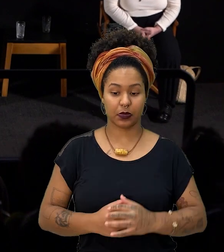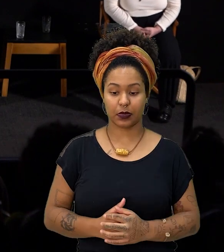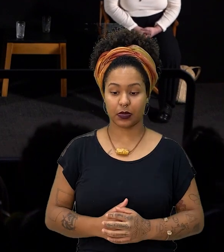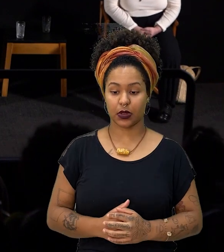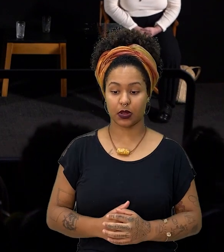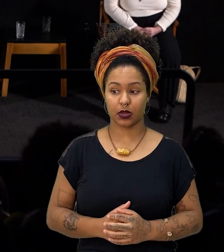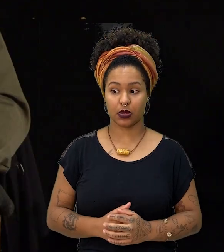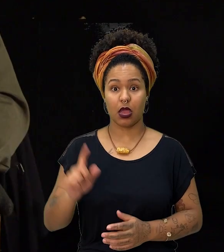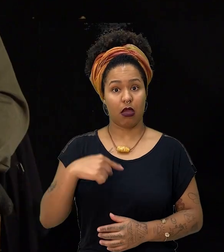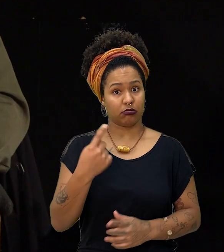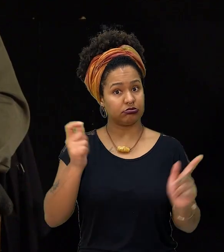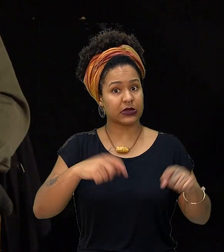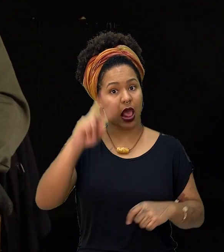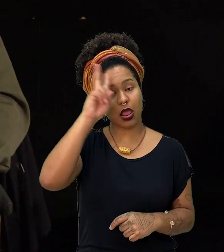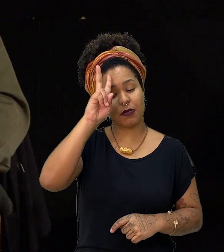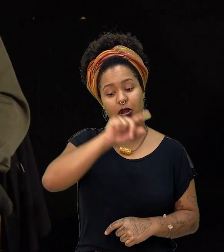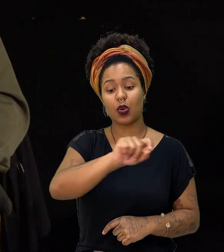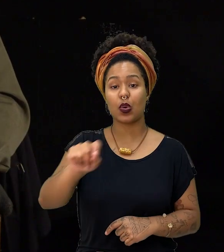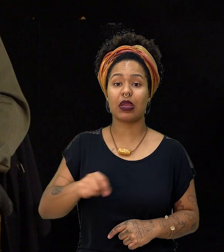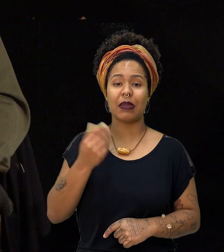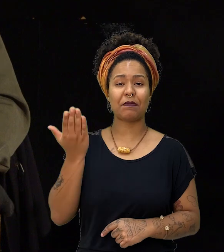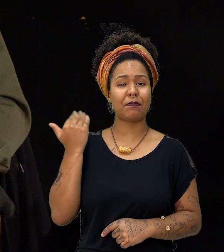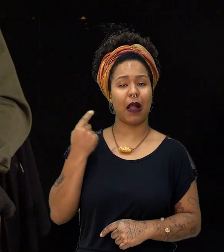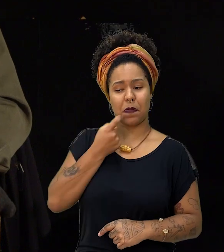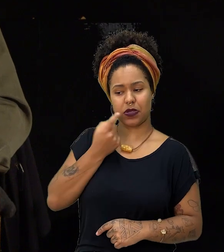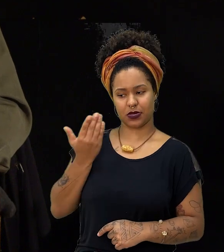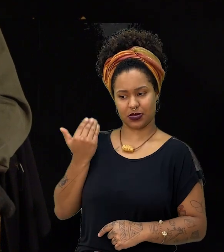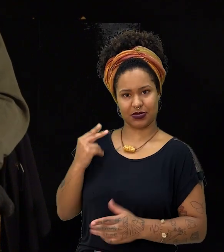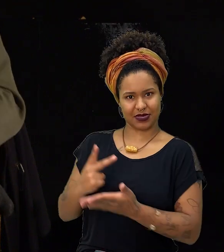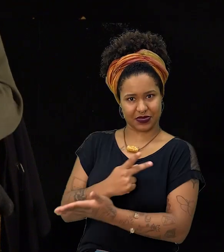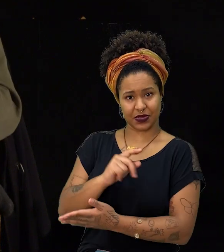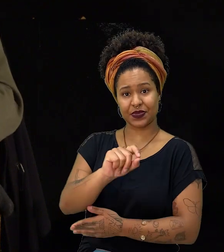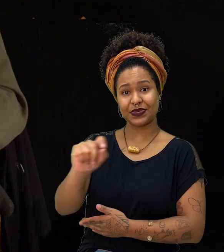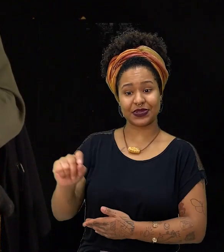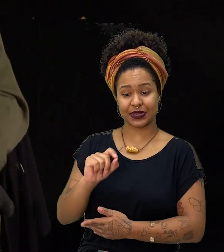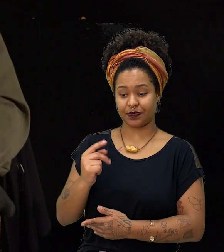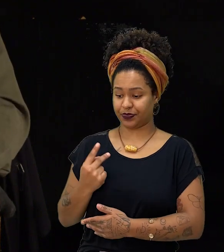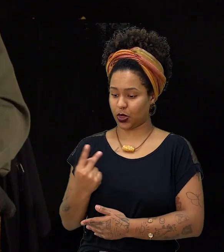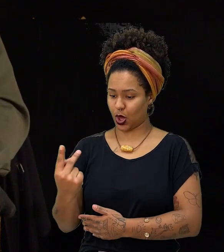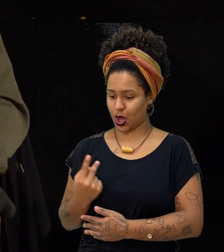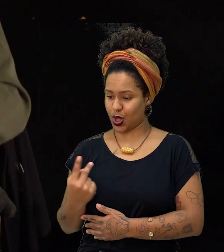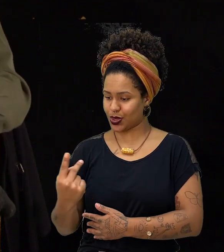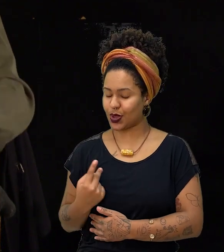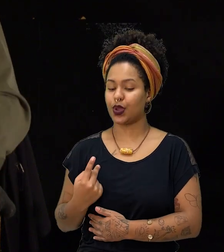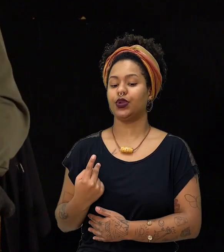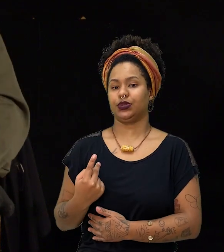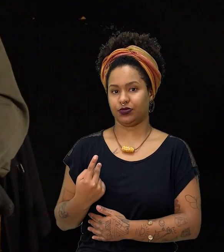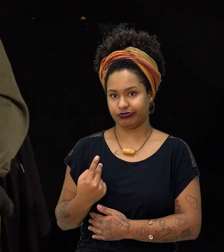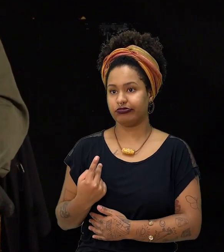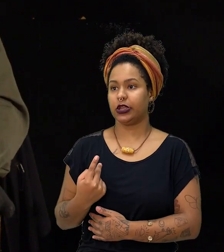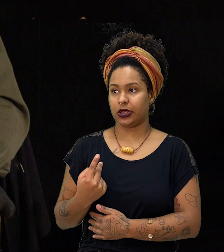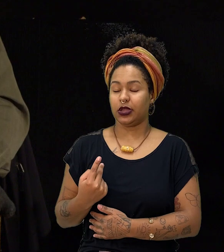a gente pode lembrar um passado recente em que nós dois estivemos